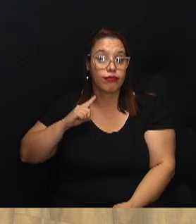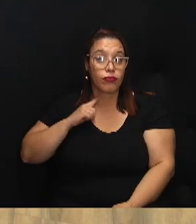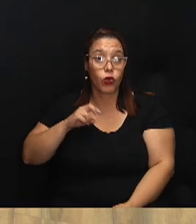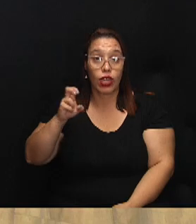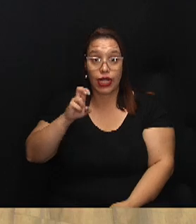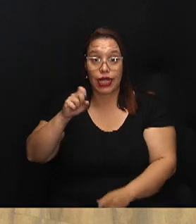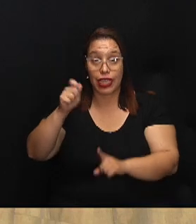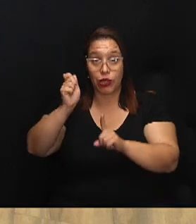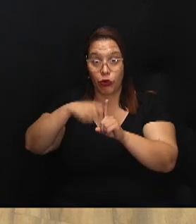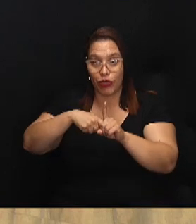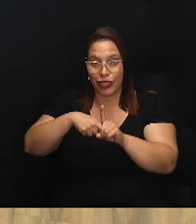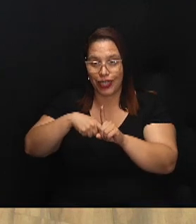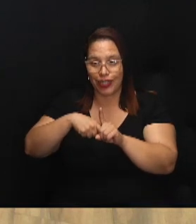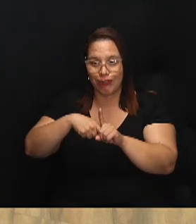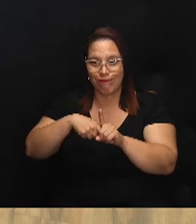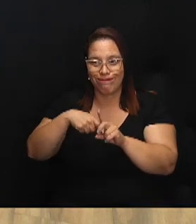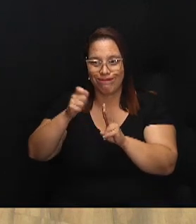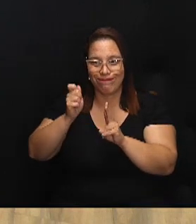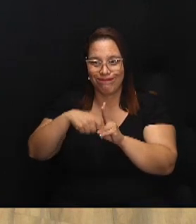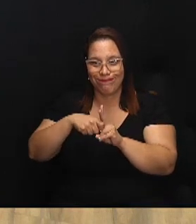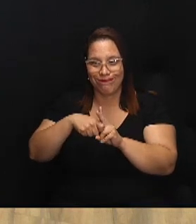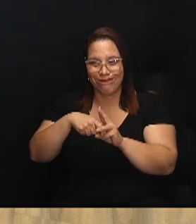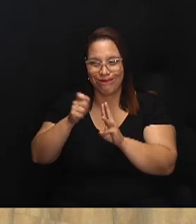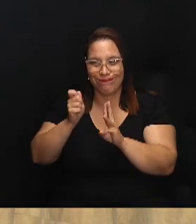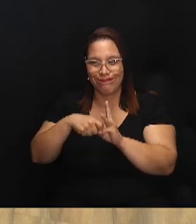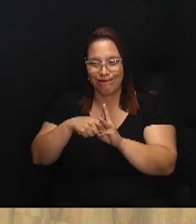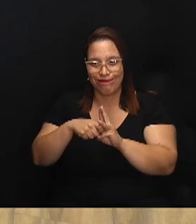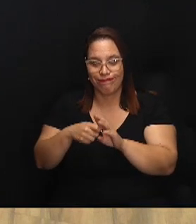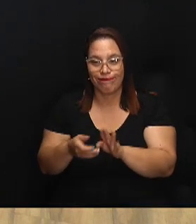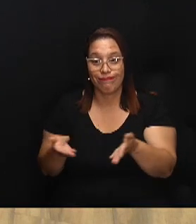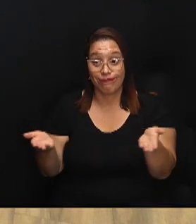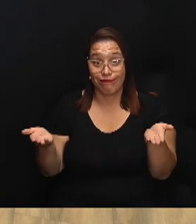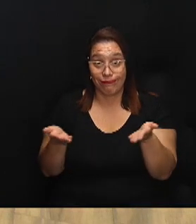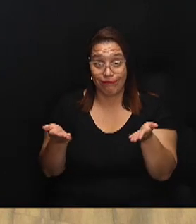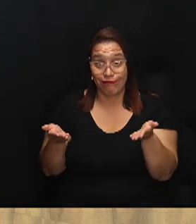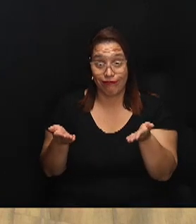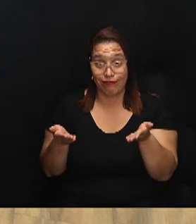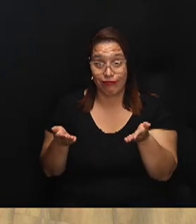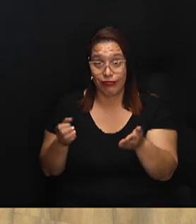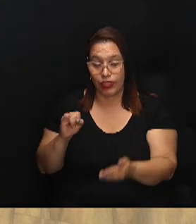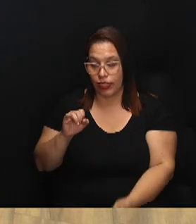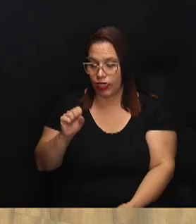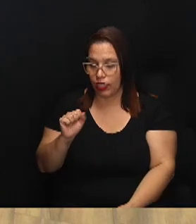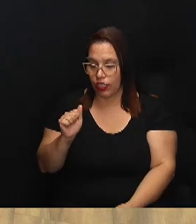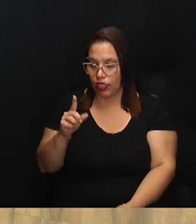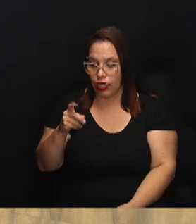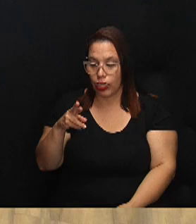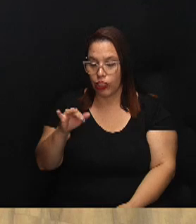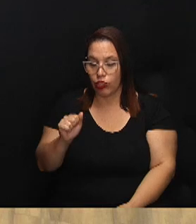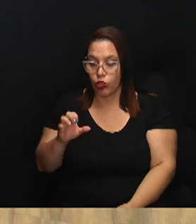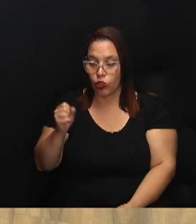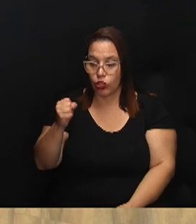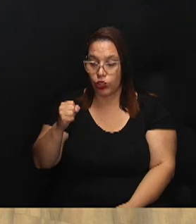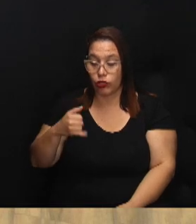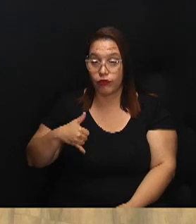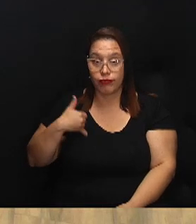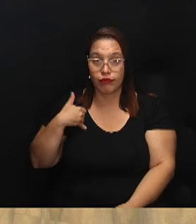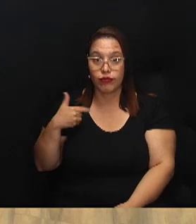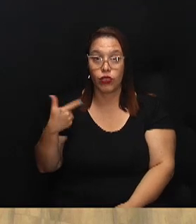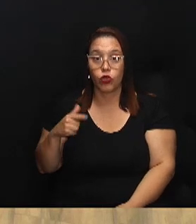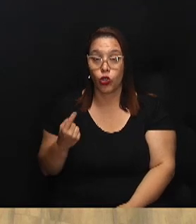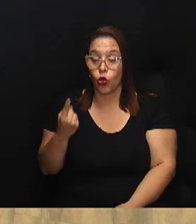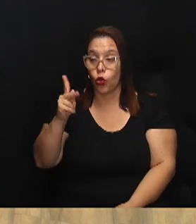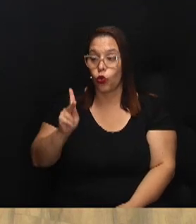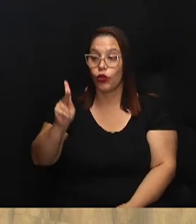5 meses, né? Hoje, a Isadora é uma criança de 8 anos, mas ela não tinha 1 quilo